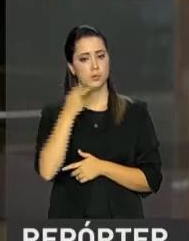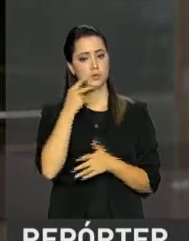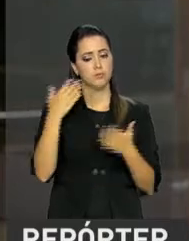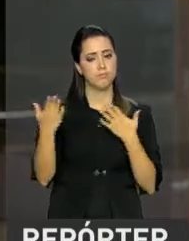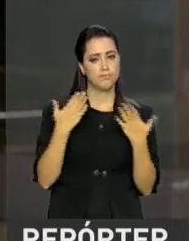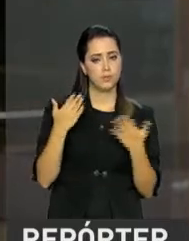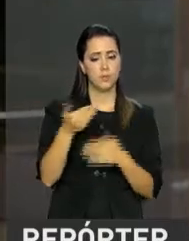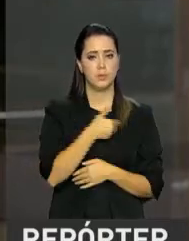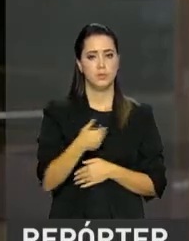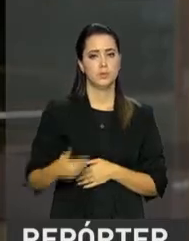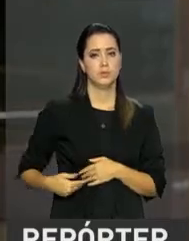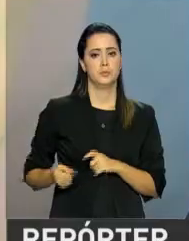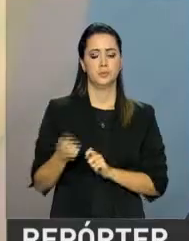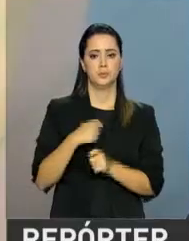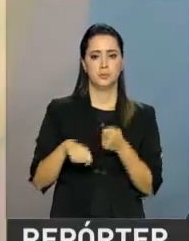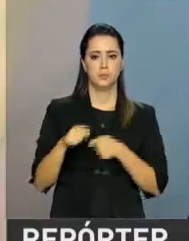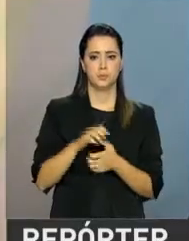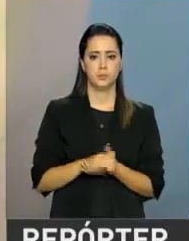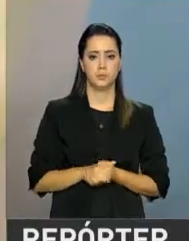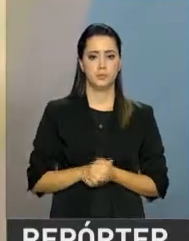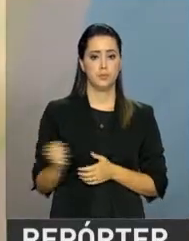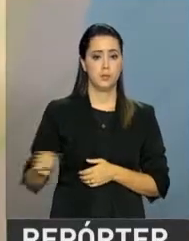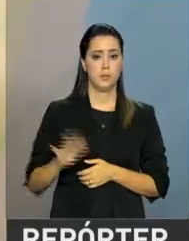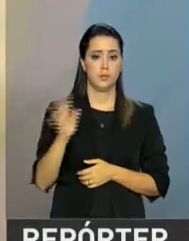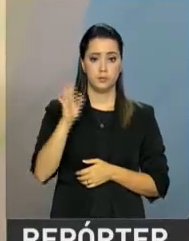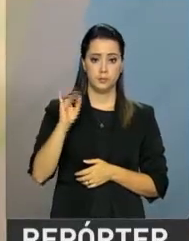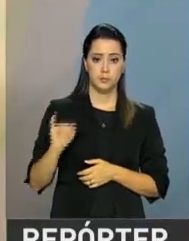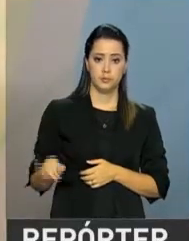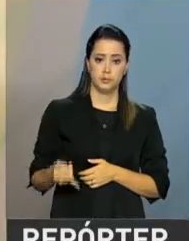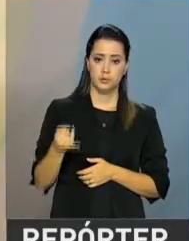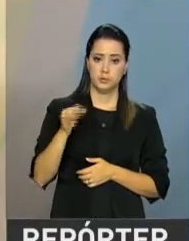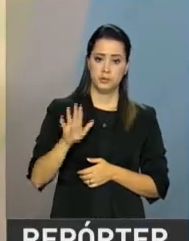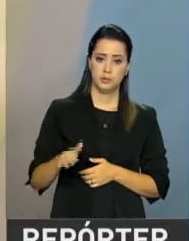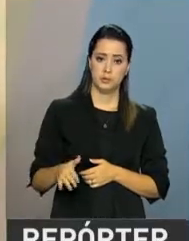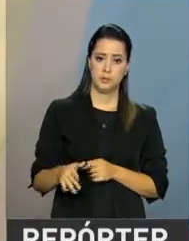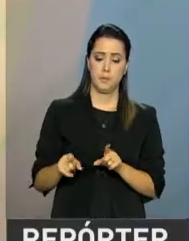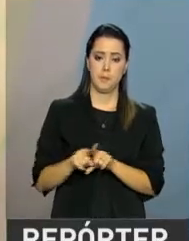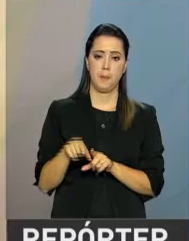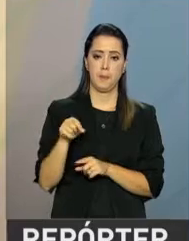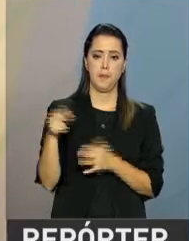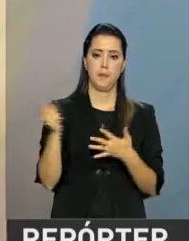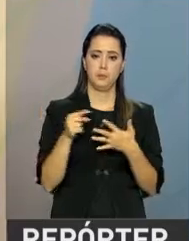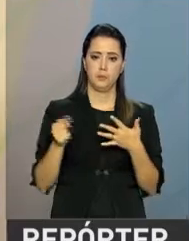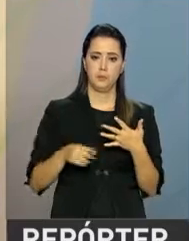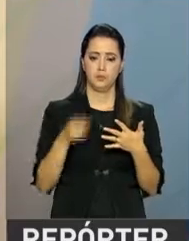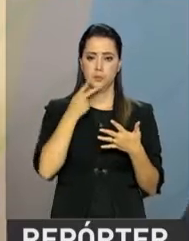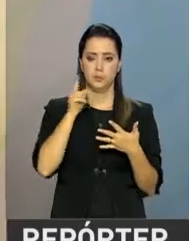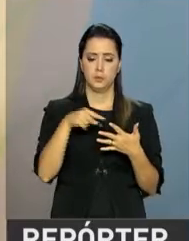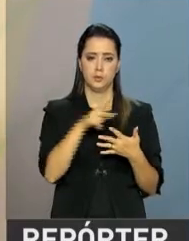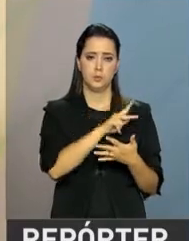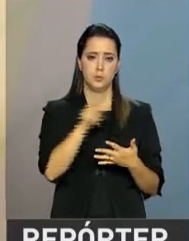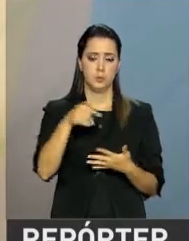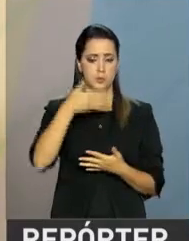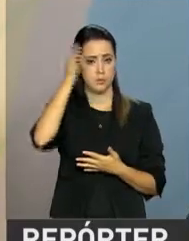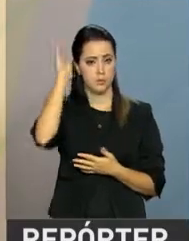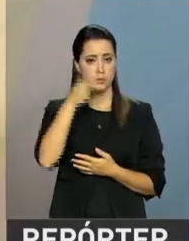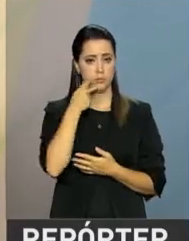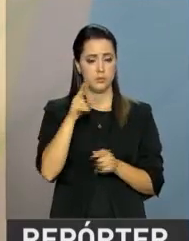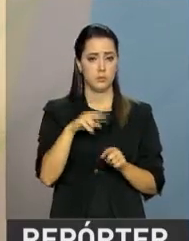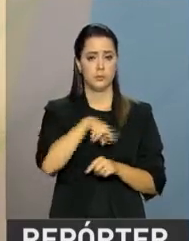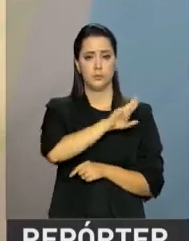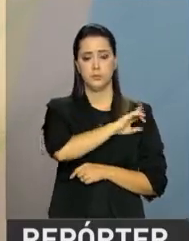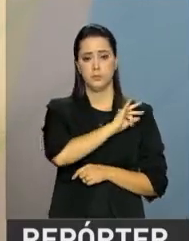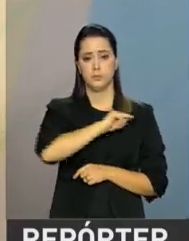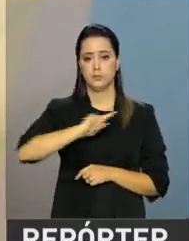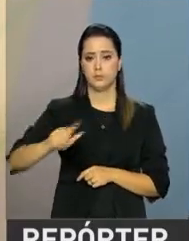governo na área econômica. Inflação e juros baixos foram citados pelo presidente Michel Temer, além da responsabilidade